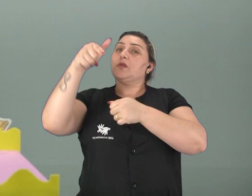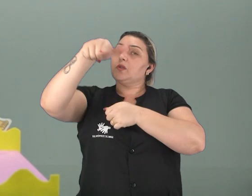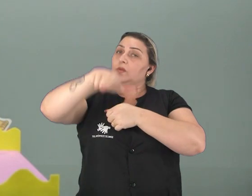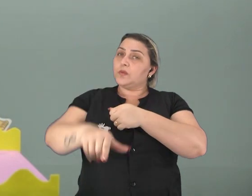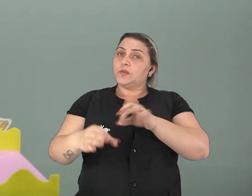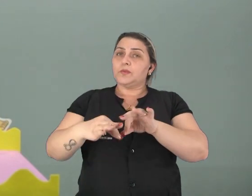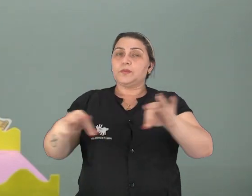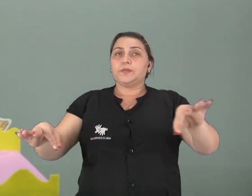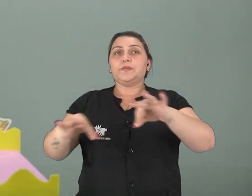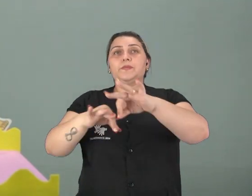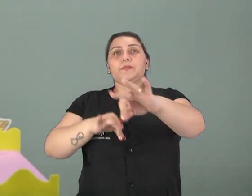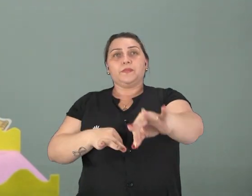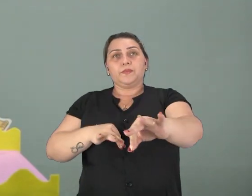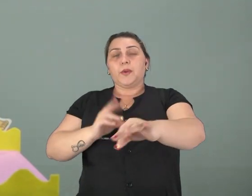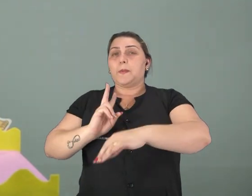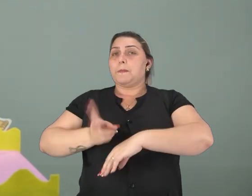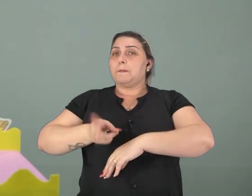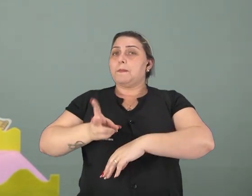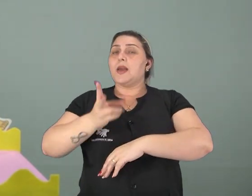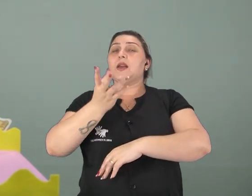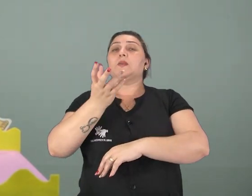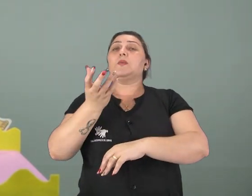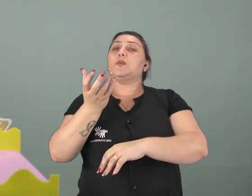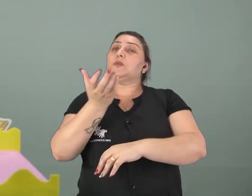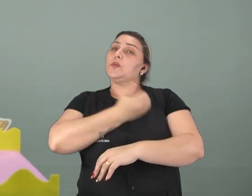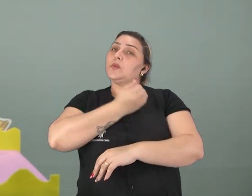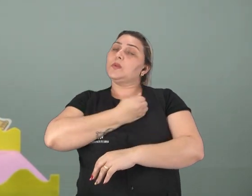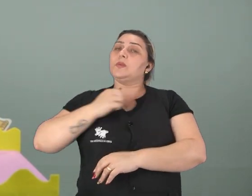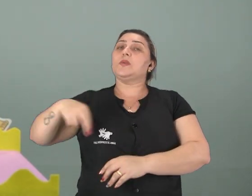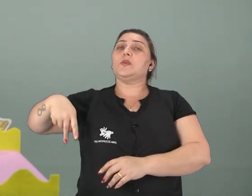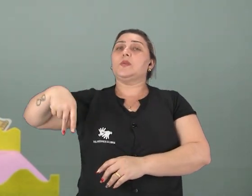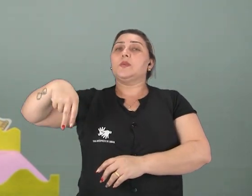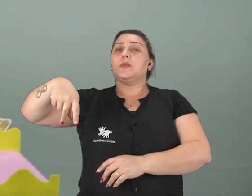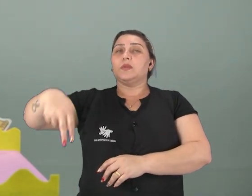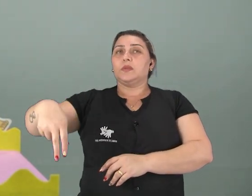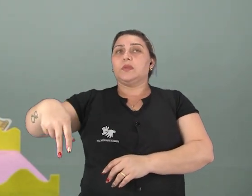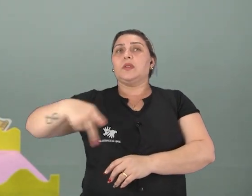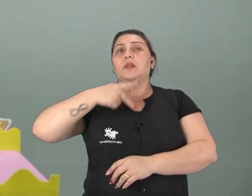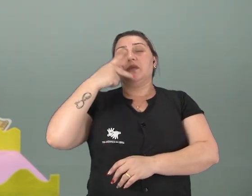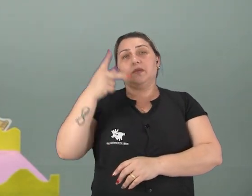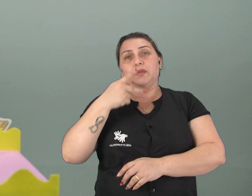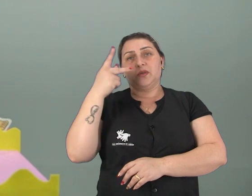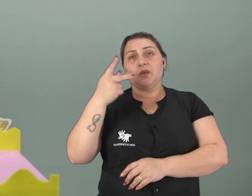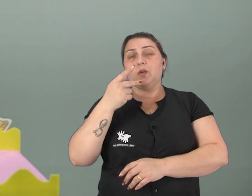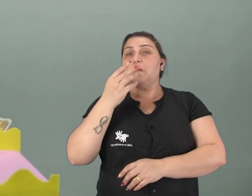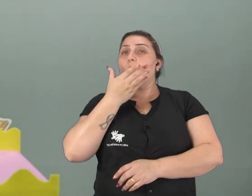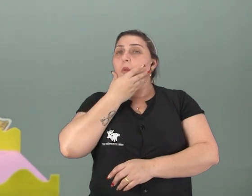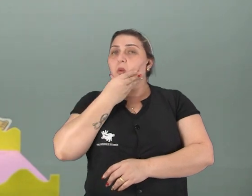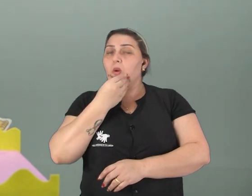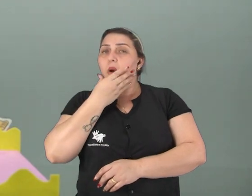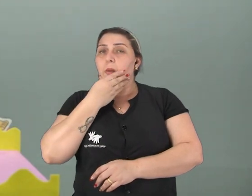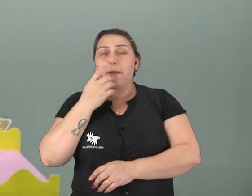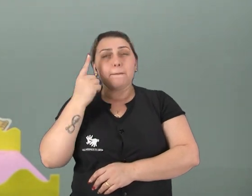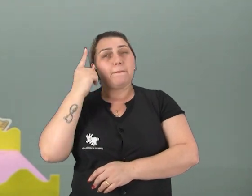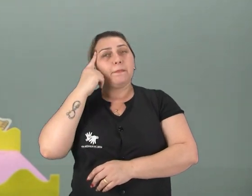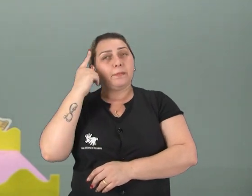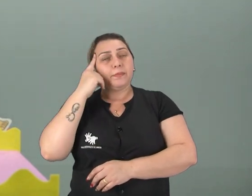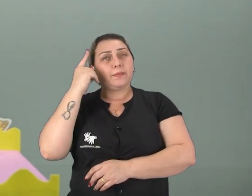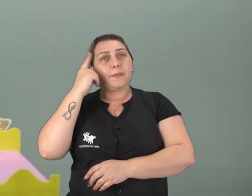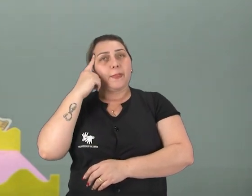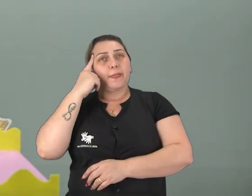mesma medição. E era o mesmo número de passos. Quando ele falou para o carpinteiro logo